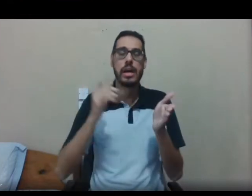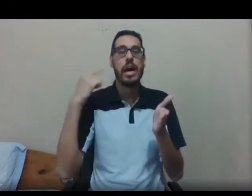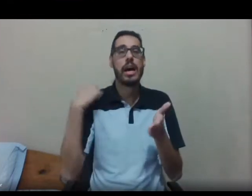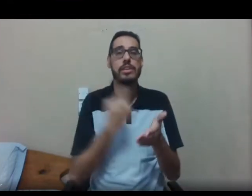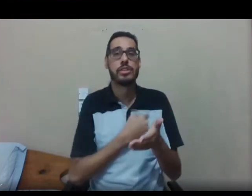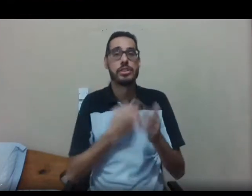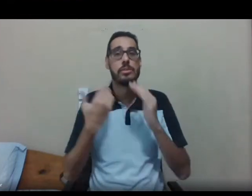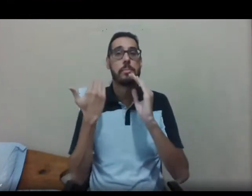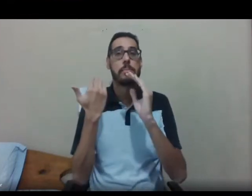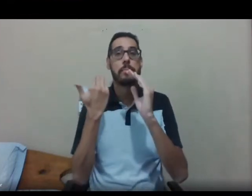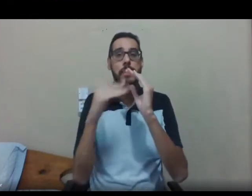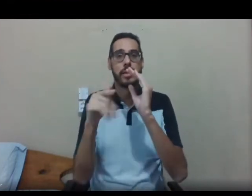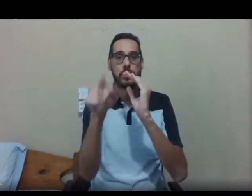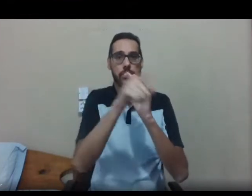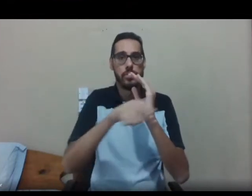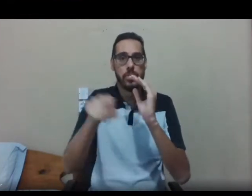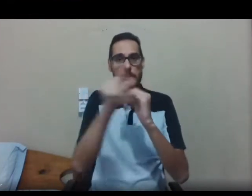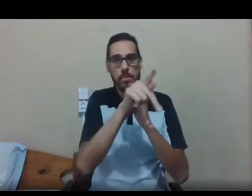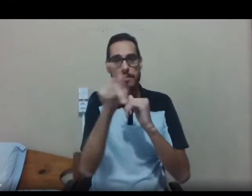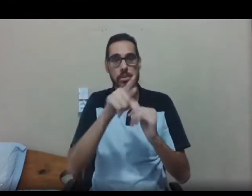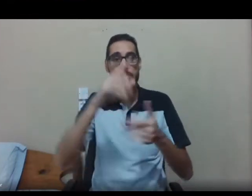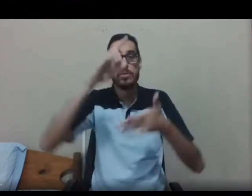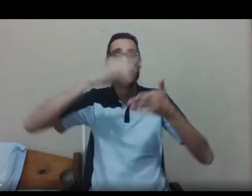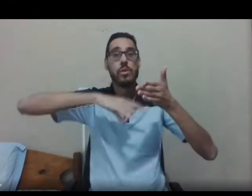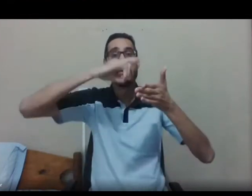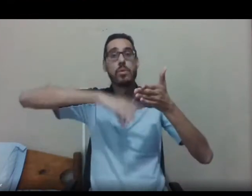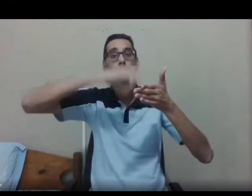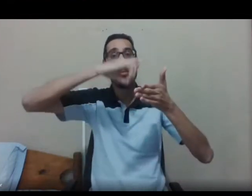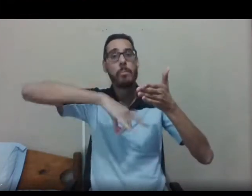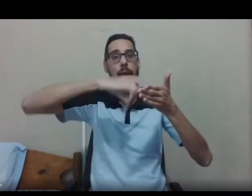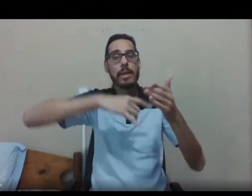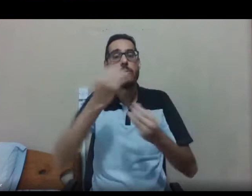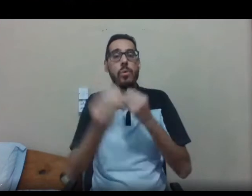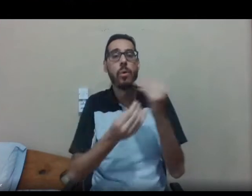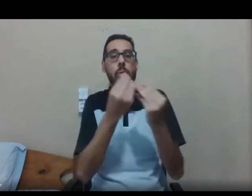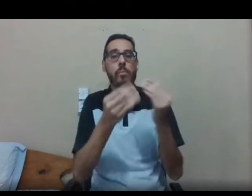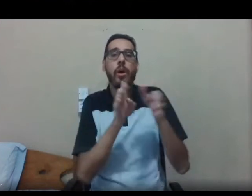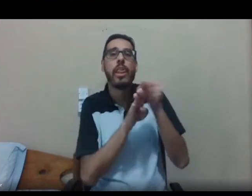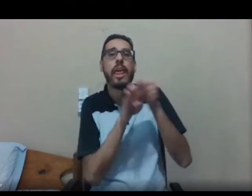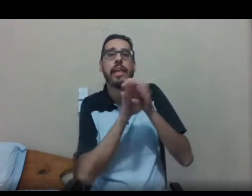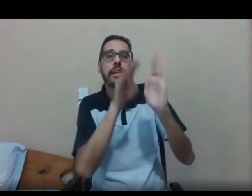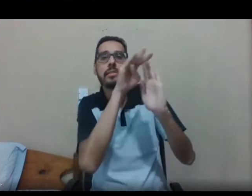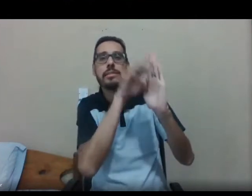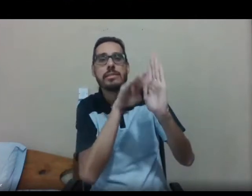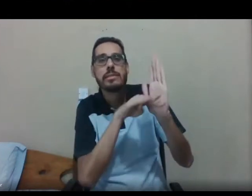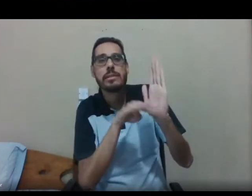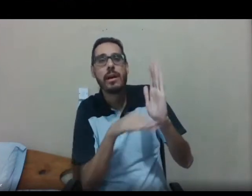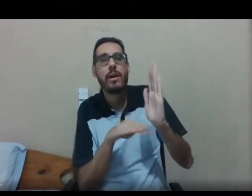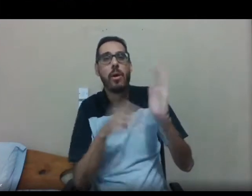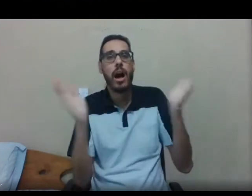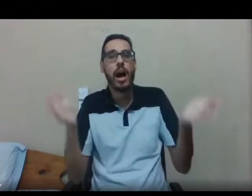EMP. Esse documento, ele coloca ali como